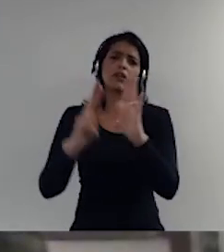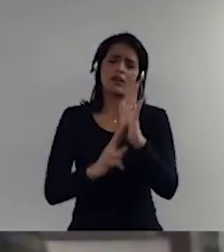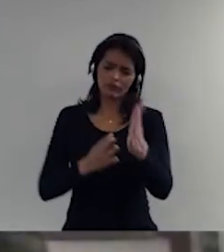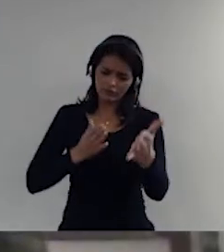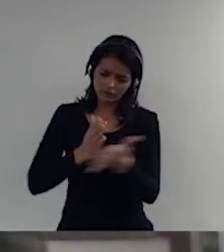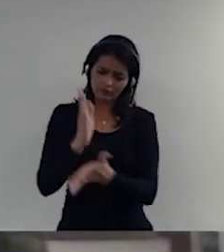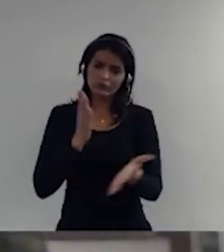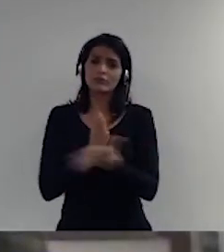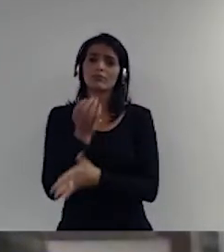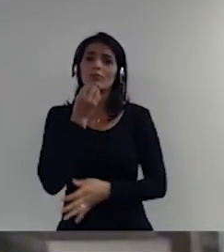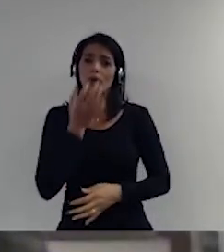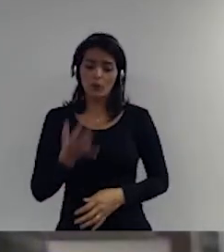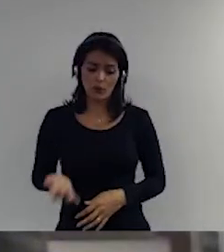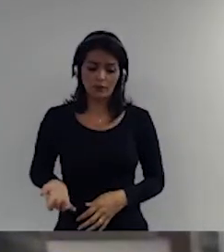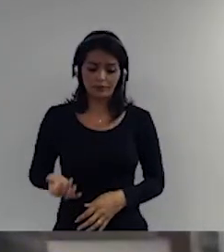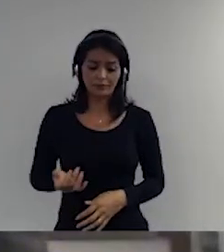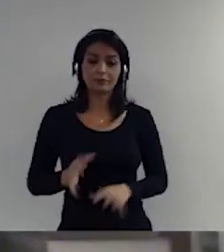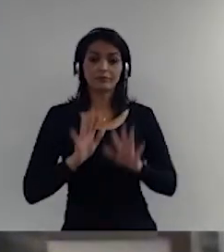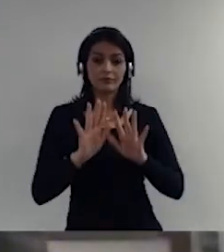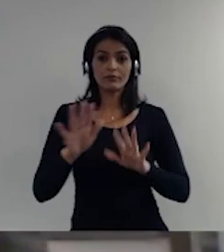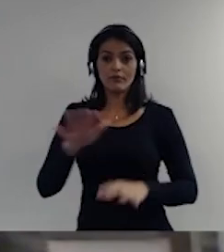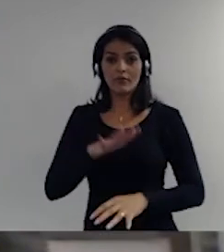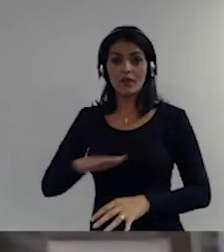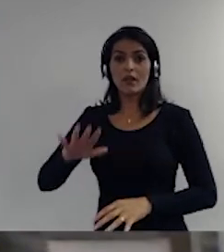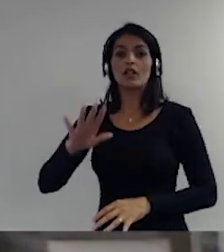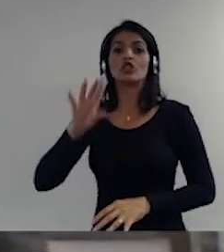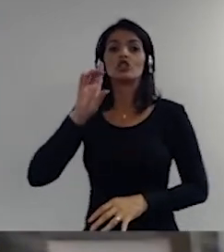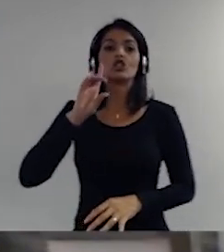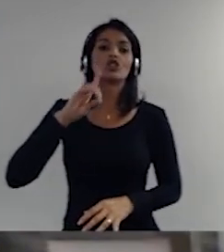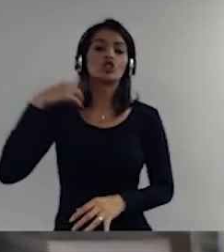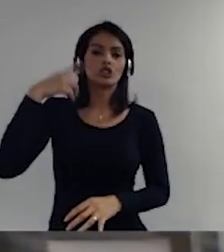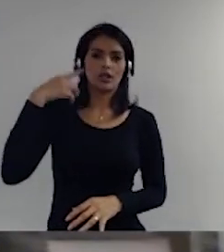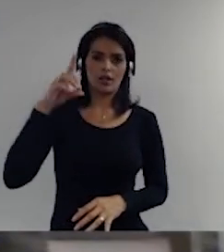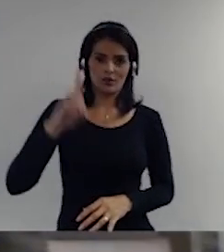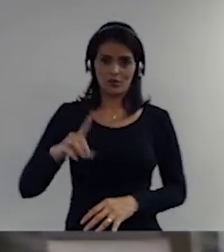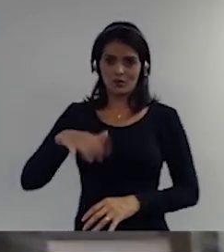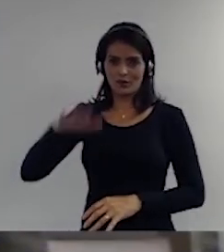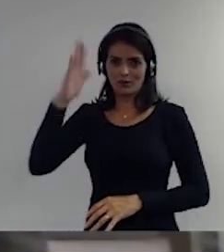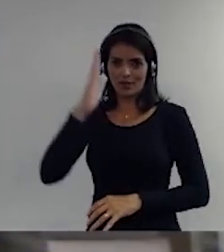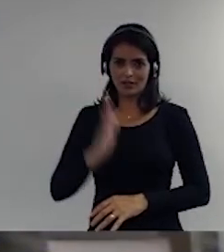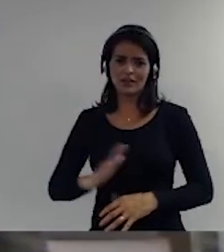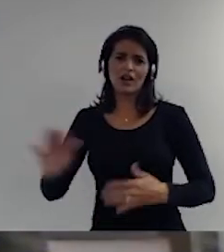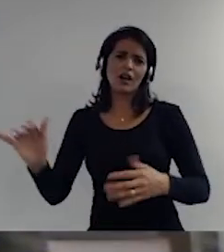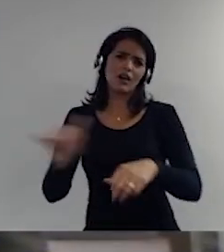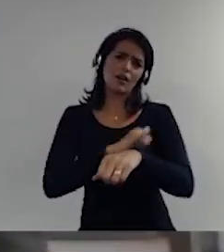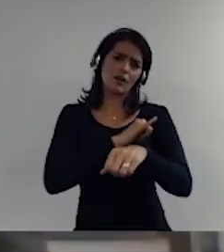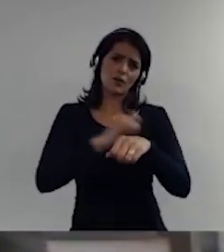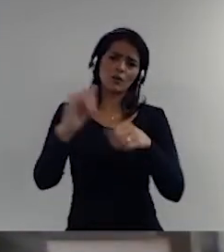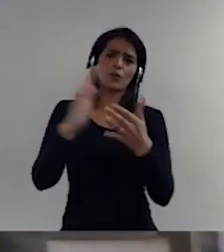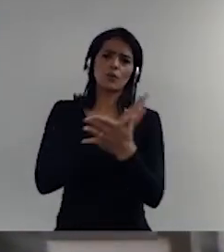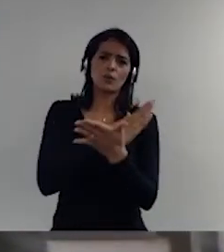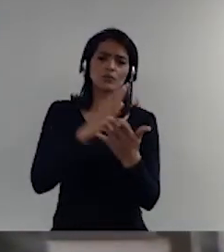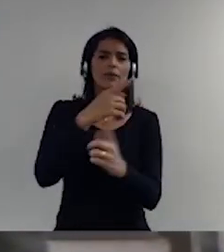funcionaram. Existem no direito brasileiro alguns mecanismos que foram